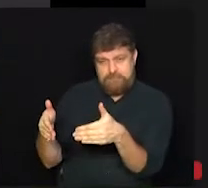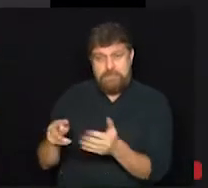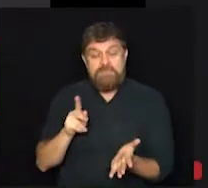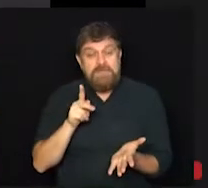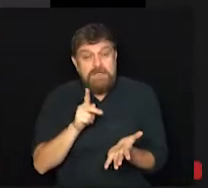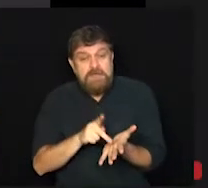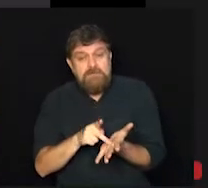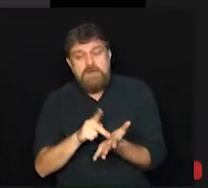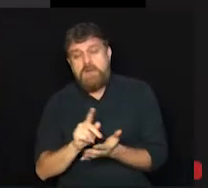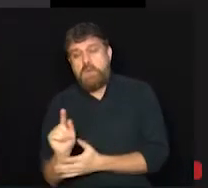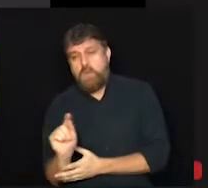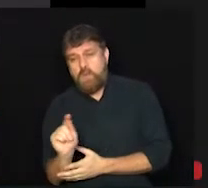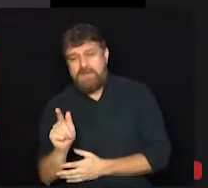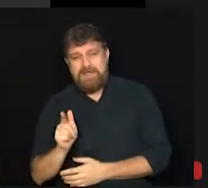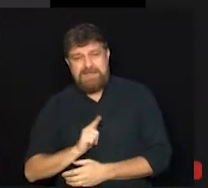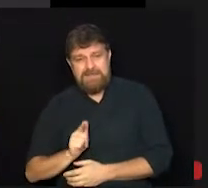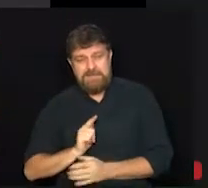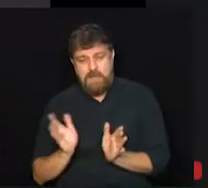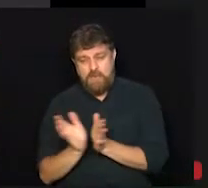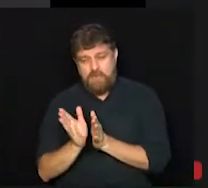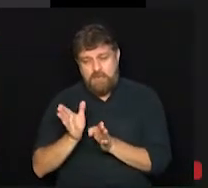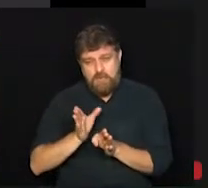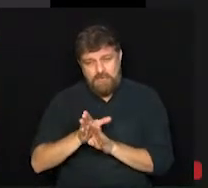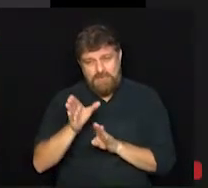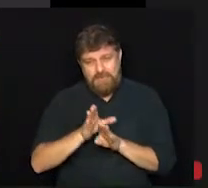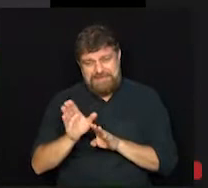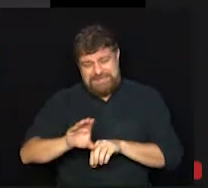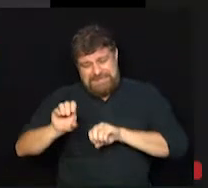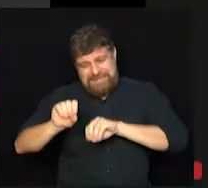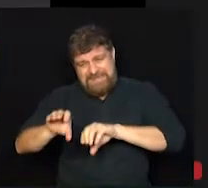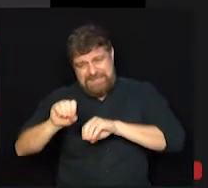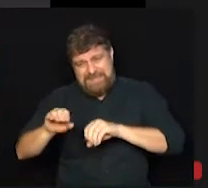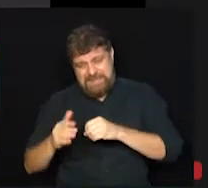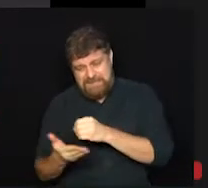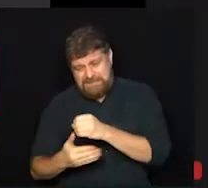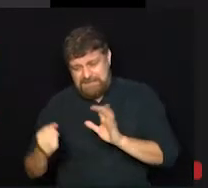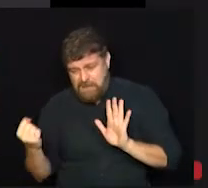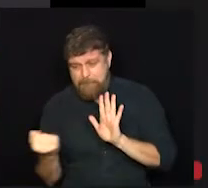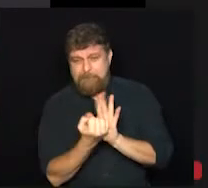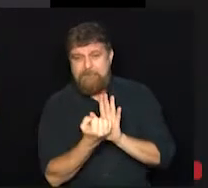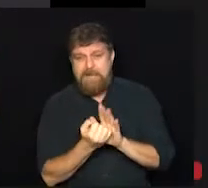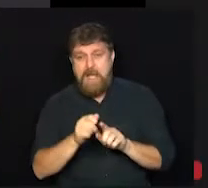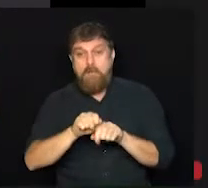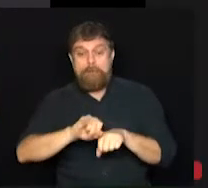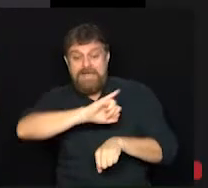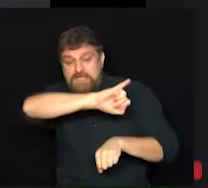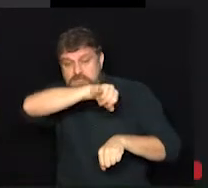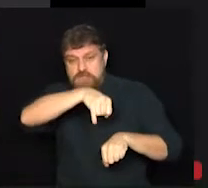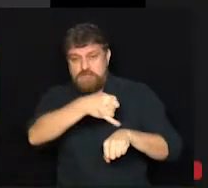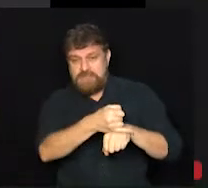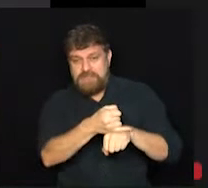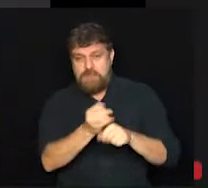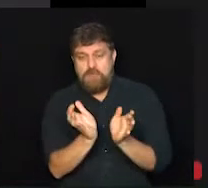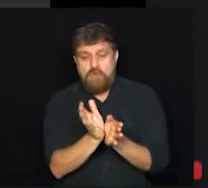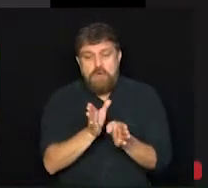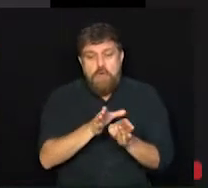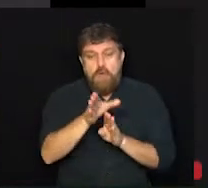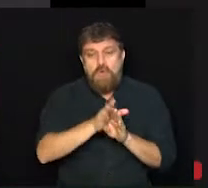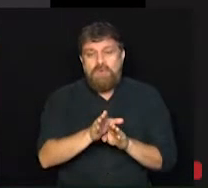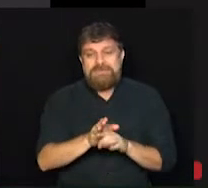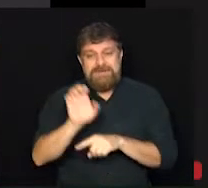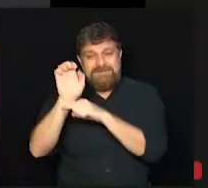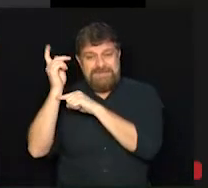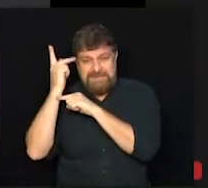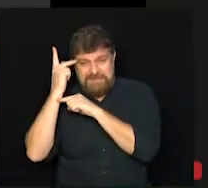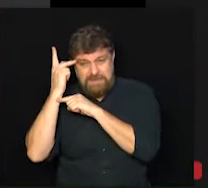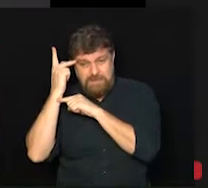verdade a posição do conselho que foi marcada em janeiro, né, desse ano, do Conselho Estadual,